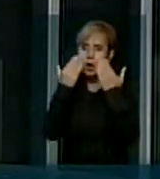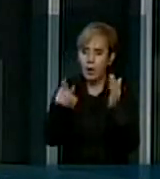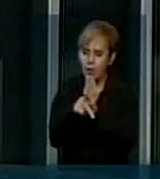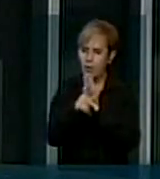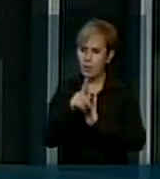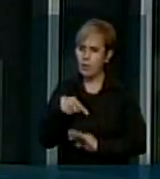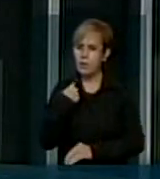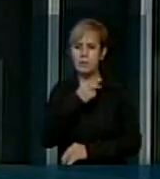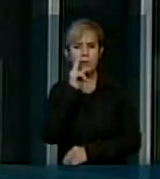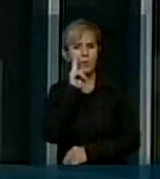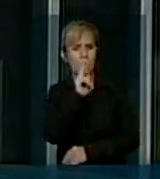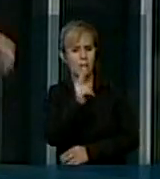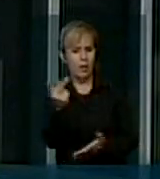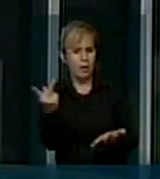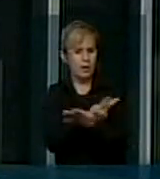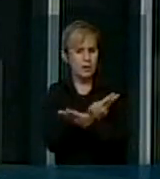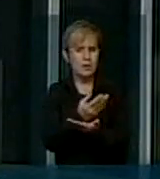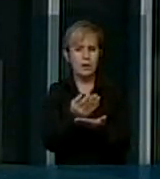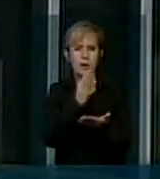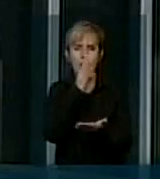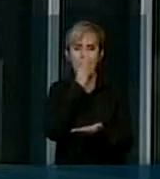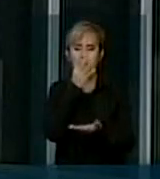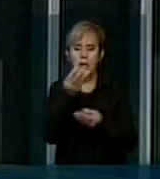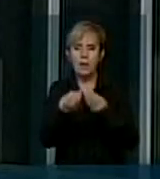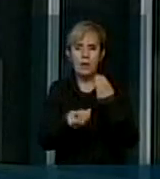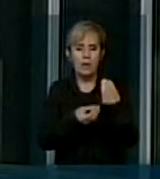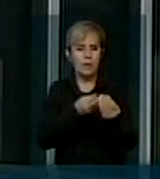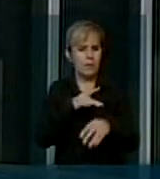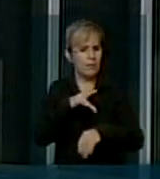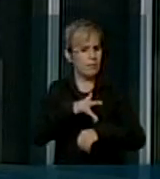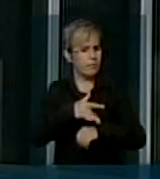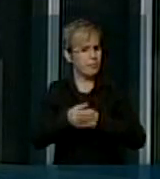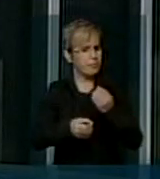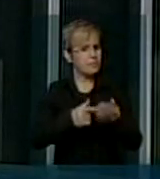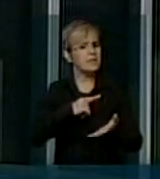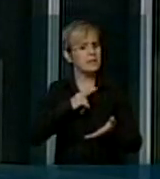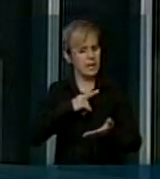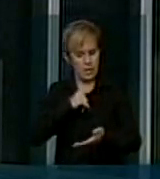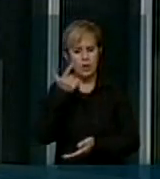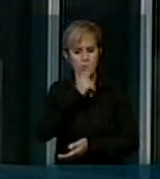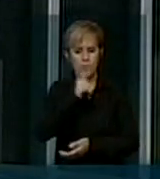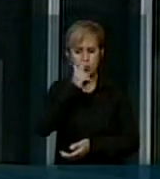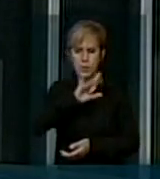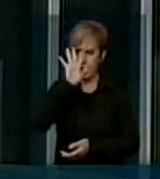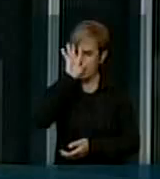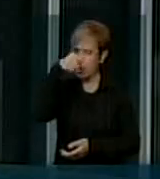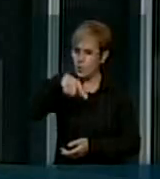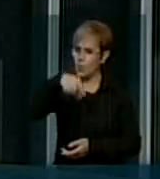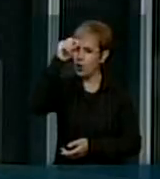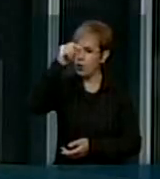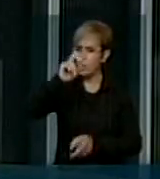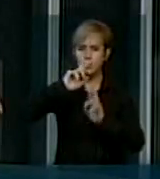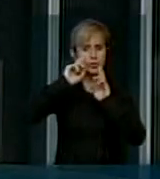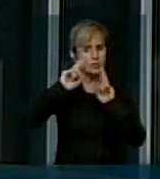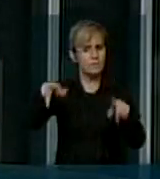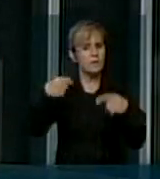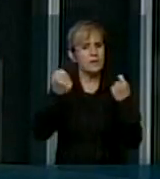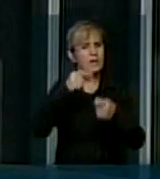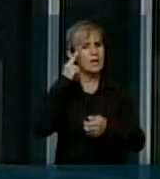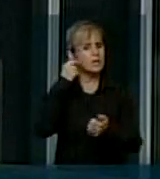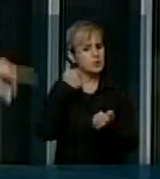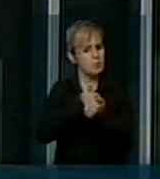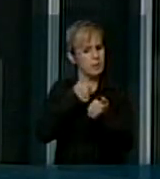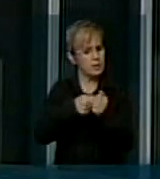nossa frente. Existem alternativas, senhor presidente, e alternativas que precisam ser pensadas por